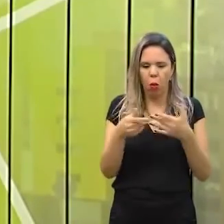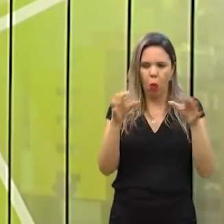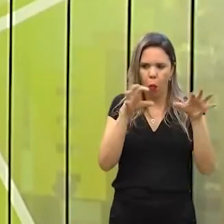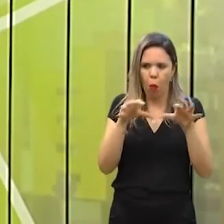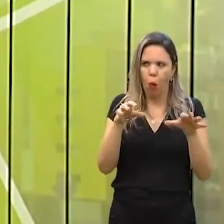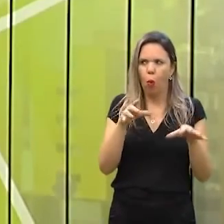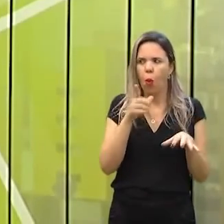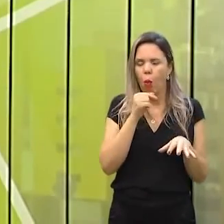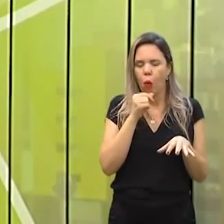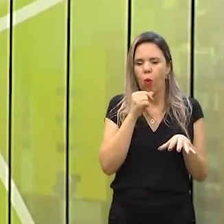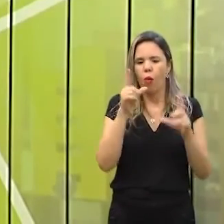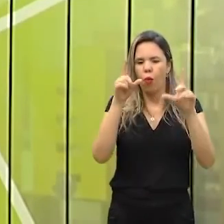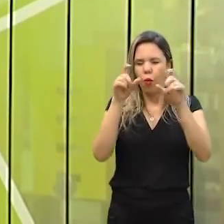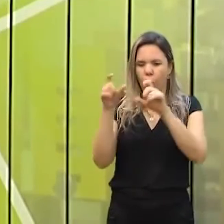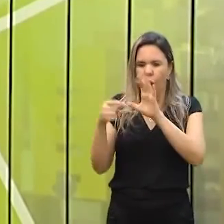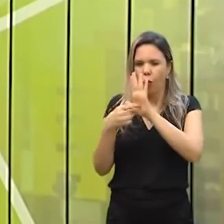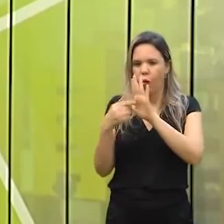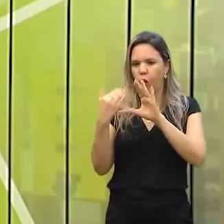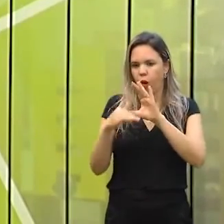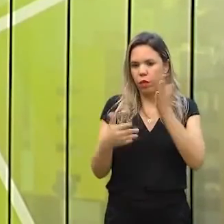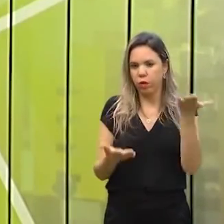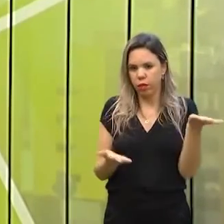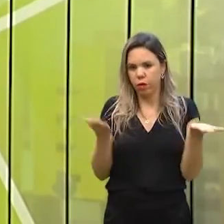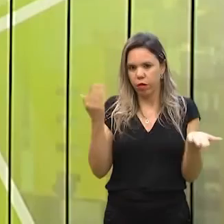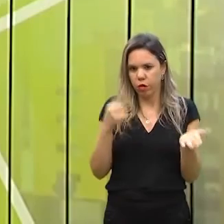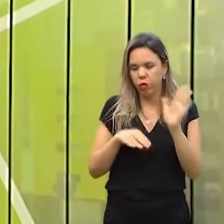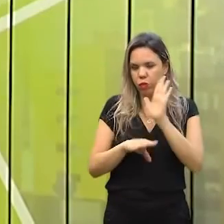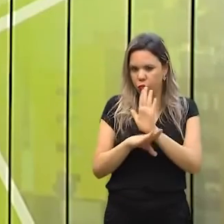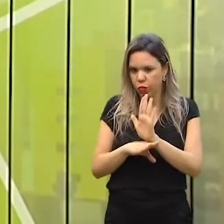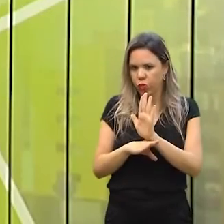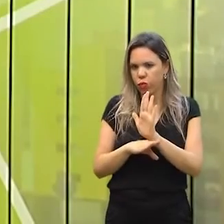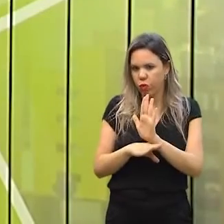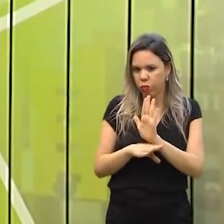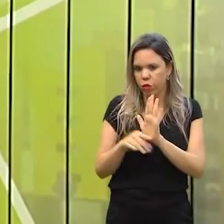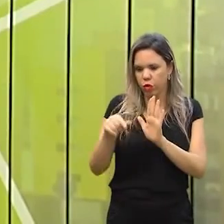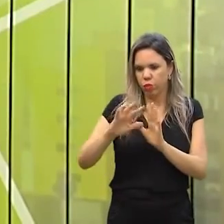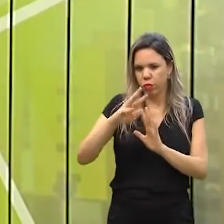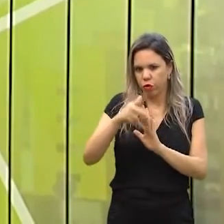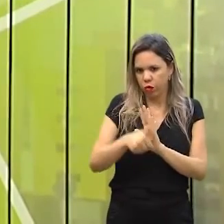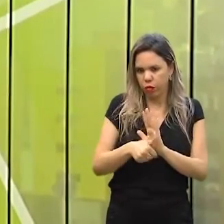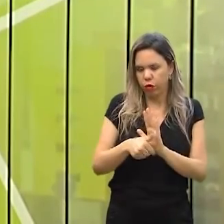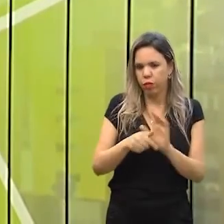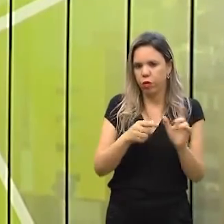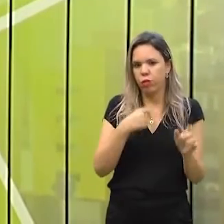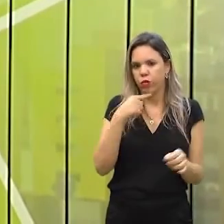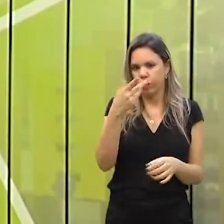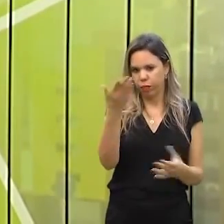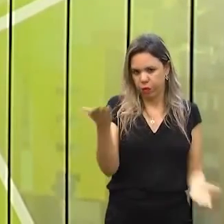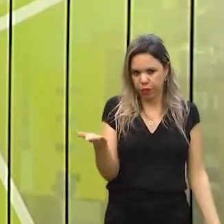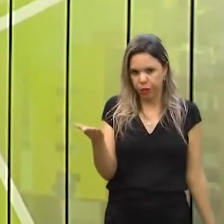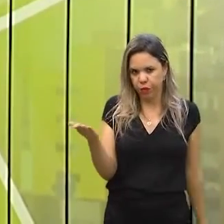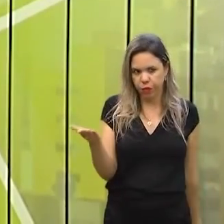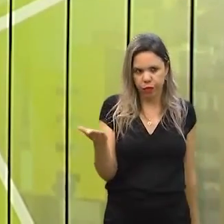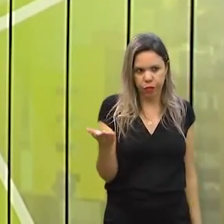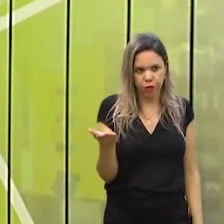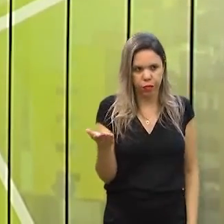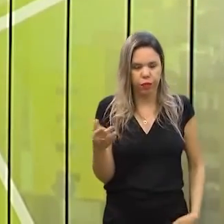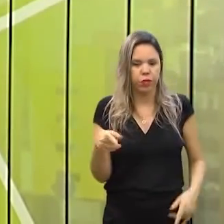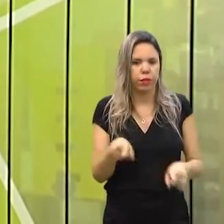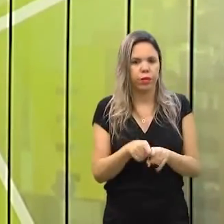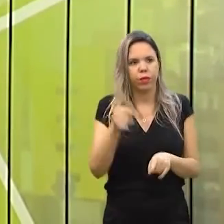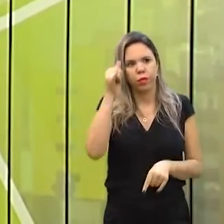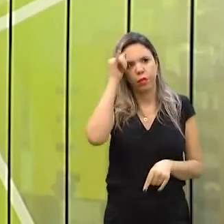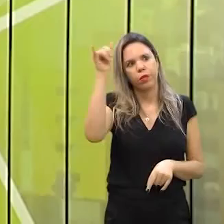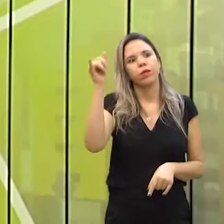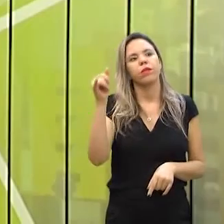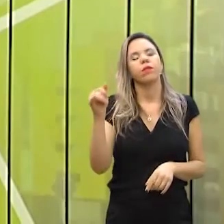com água, tira uma foto, manda pra gente, quem sabe a gente não ajuda trazendo aqui no Giro Ambiental para tirar as suas dúvidas e também evitar que